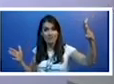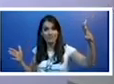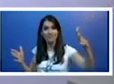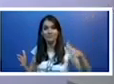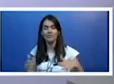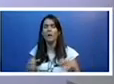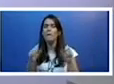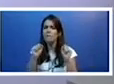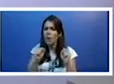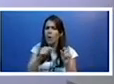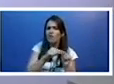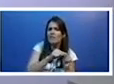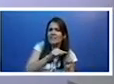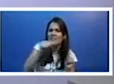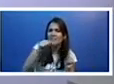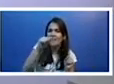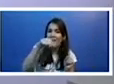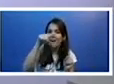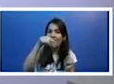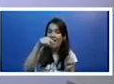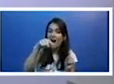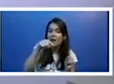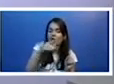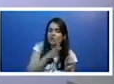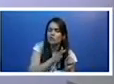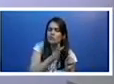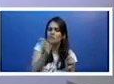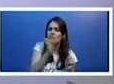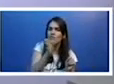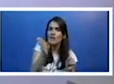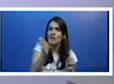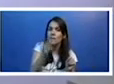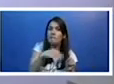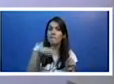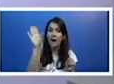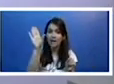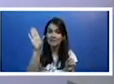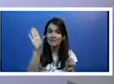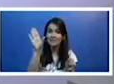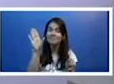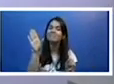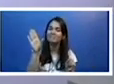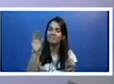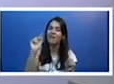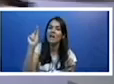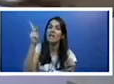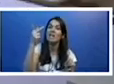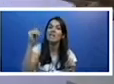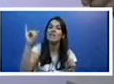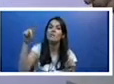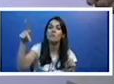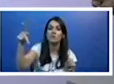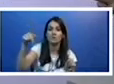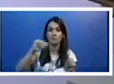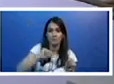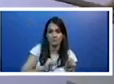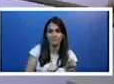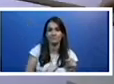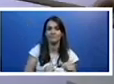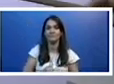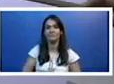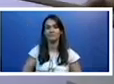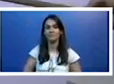essa setinha, ó, sempre o lado na frente do ângulo de 90 graus, que é esse aqui, é a